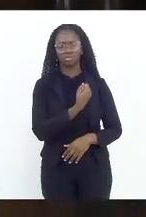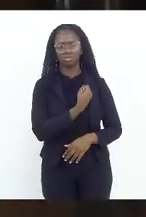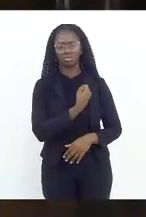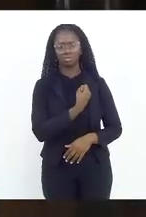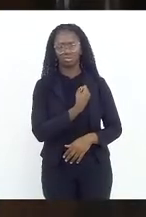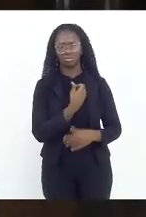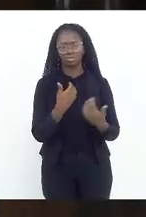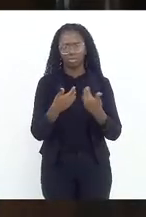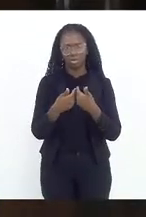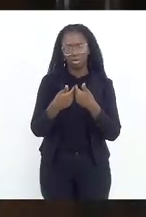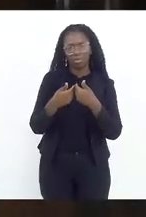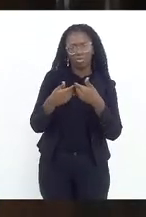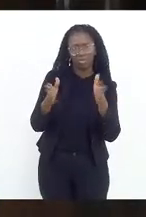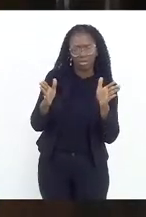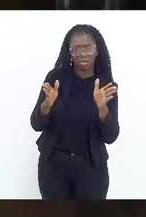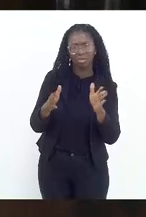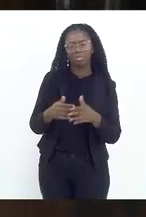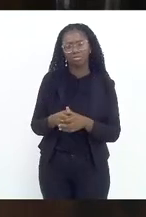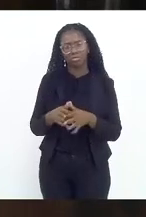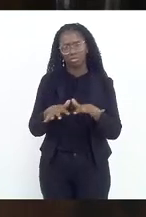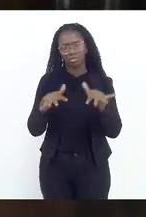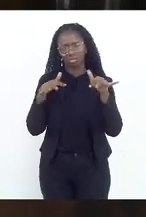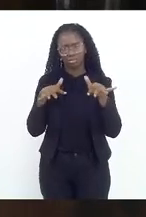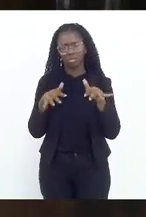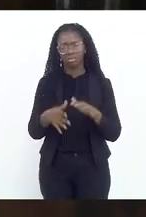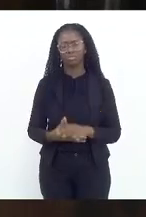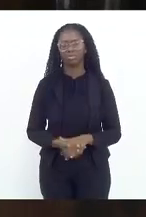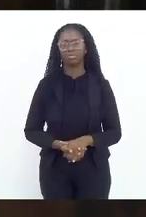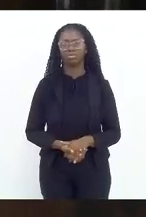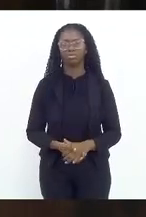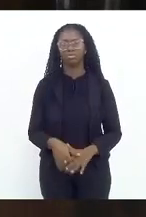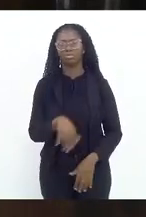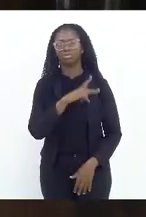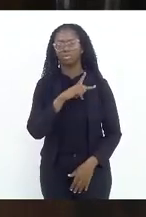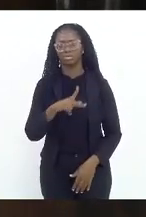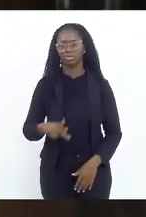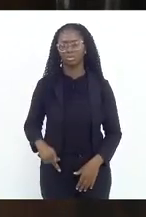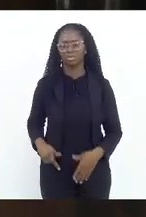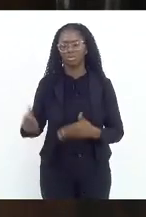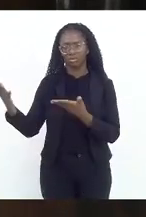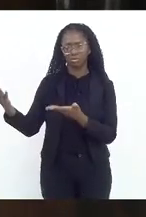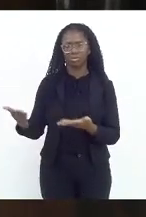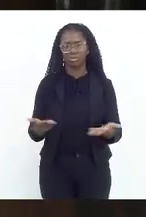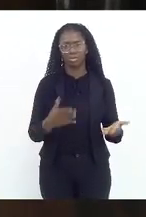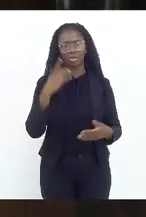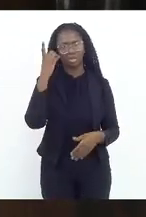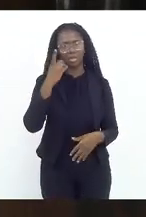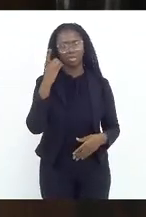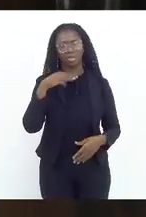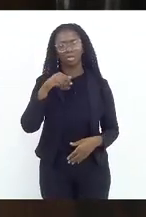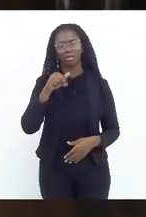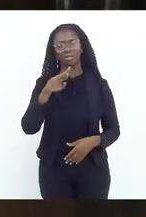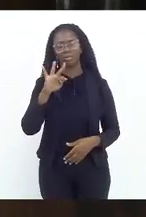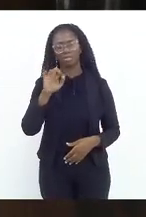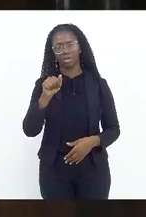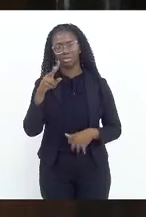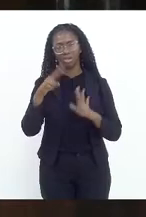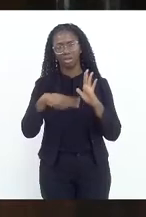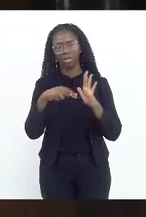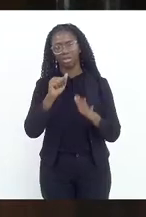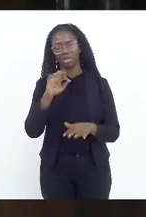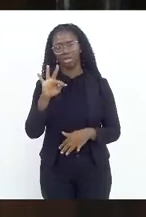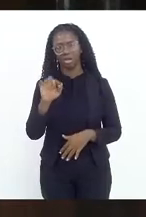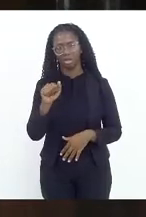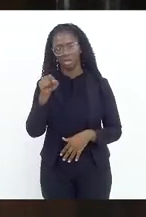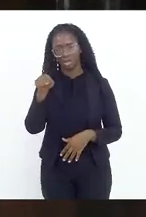trabalho. Está aberta a sessão. A presidência convida a senhora deputada Marta Rocha para fazer a leitura da ata